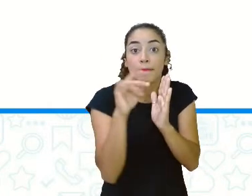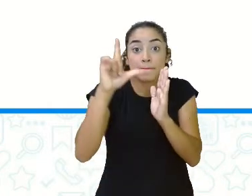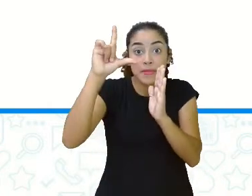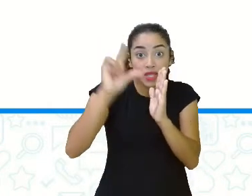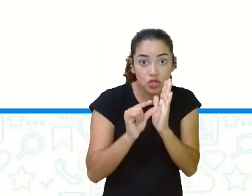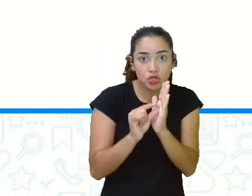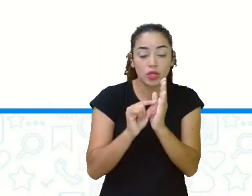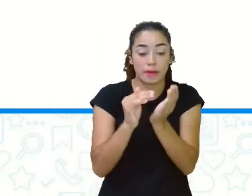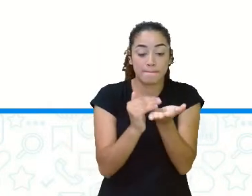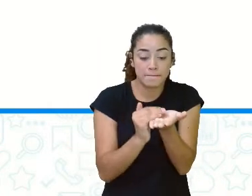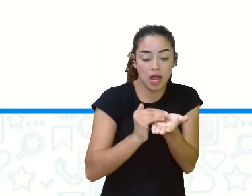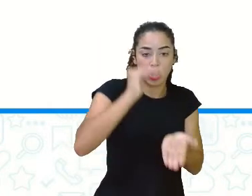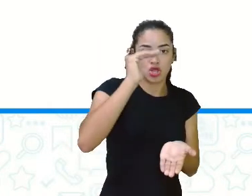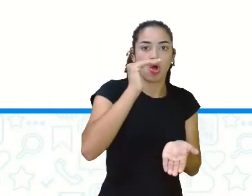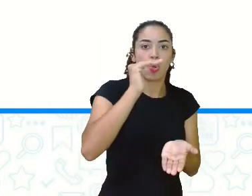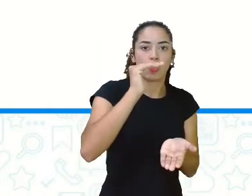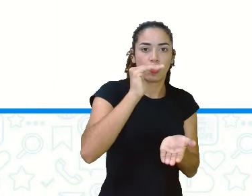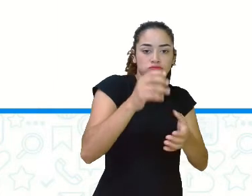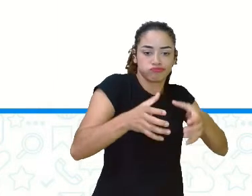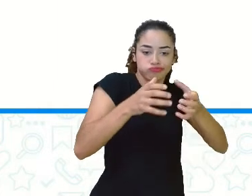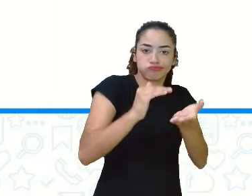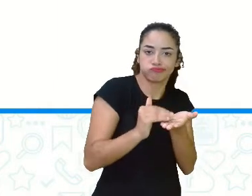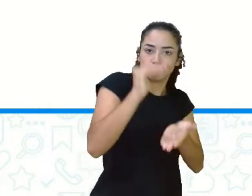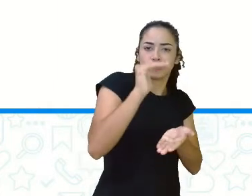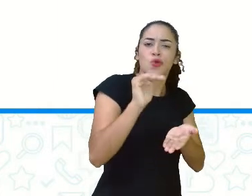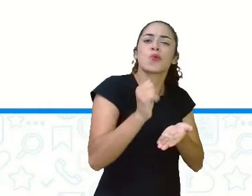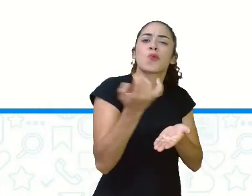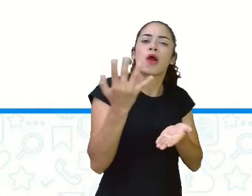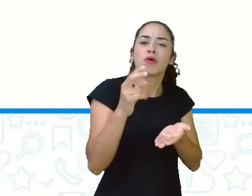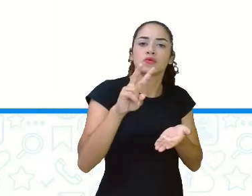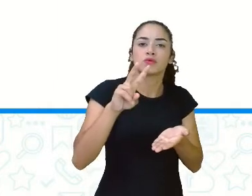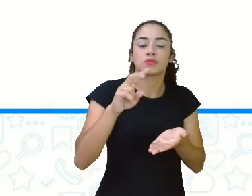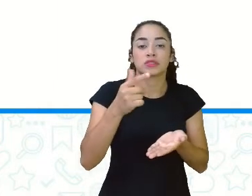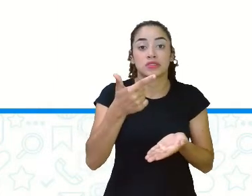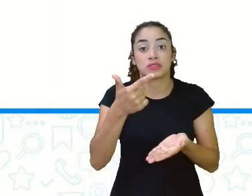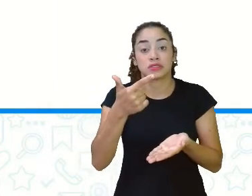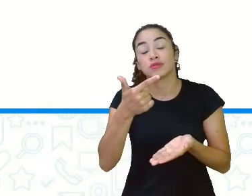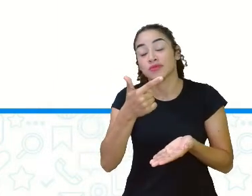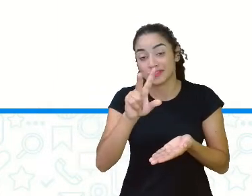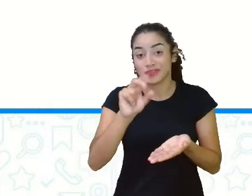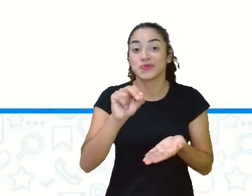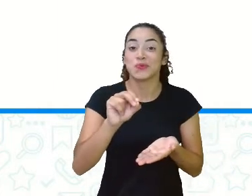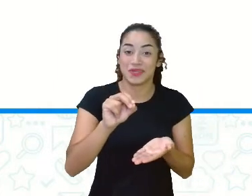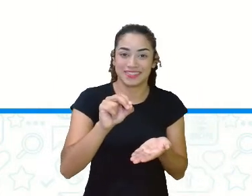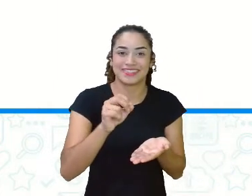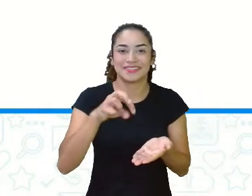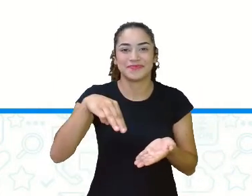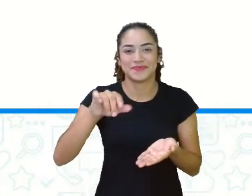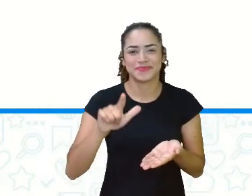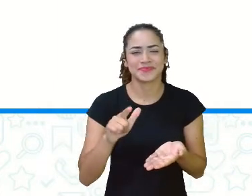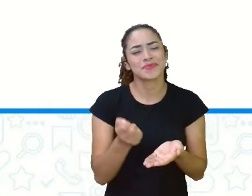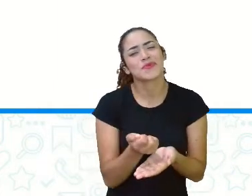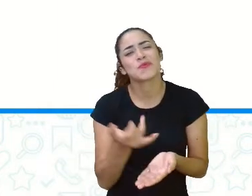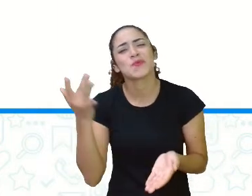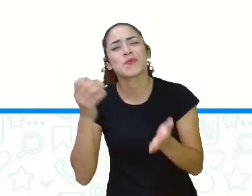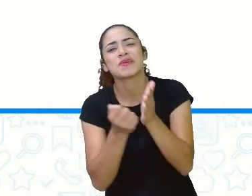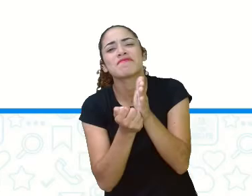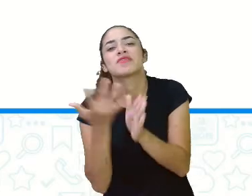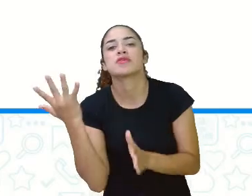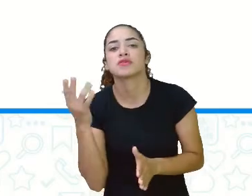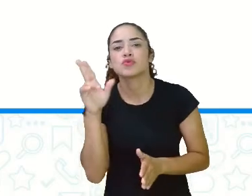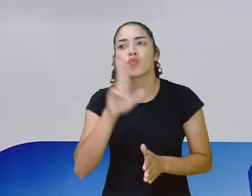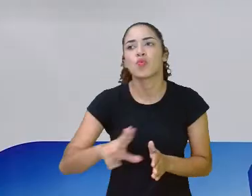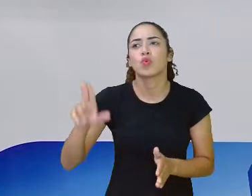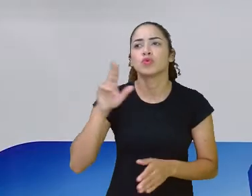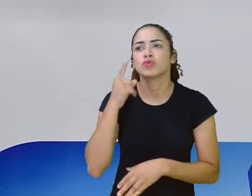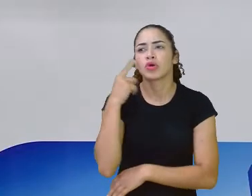qual? O de 250 ml. Quantas vezes, né, foi utilizado aqui o de 250